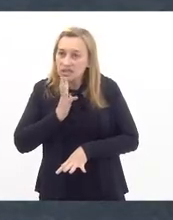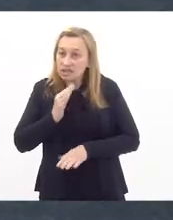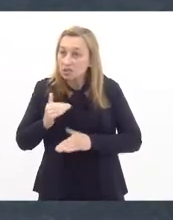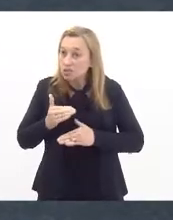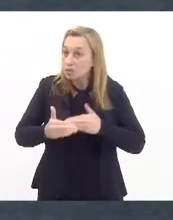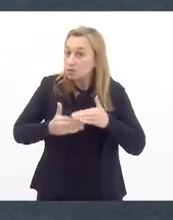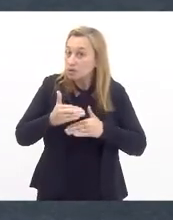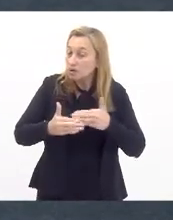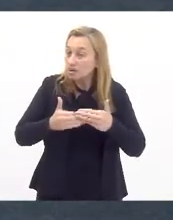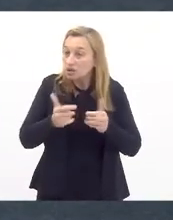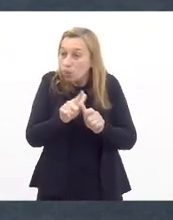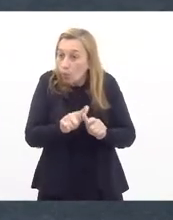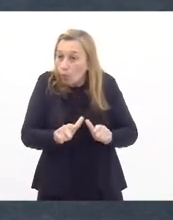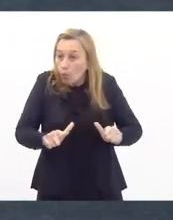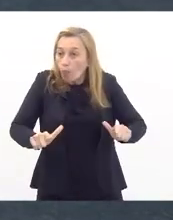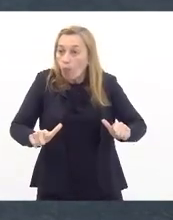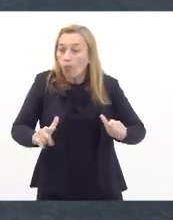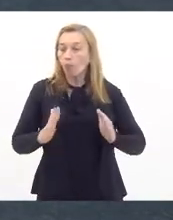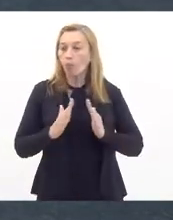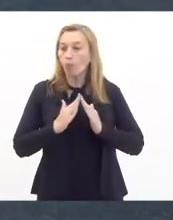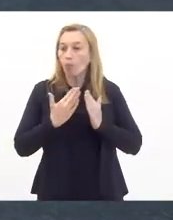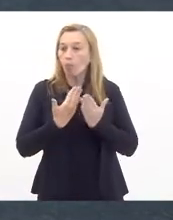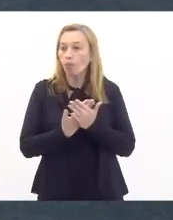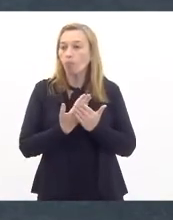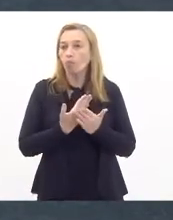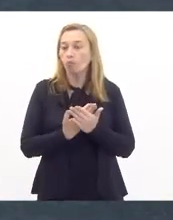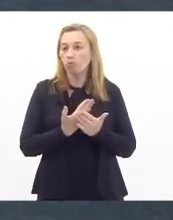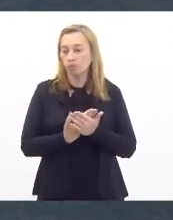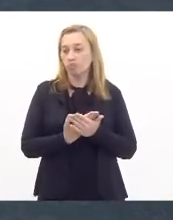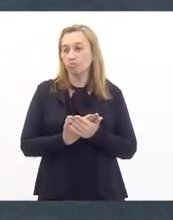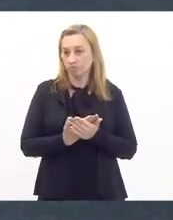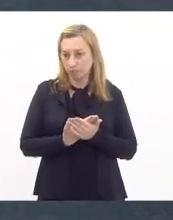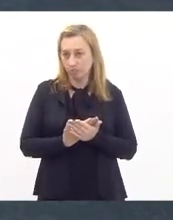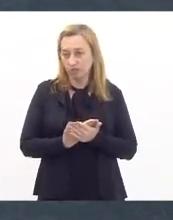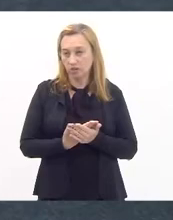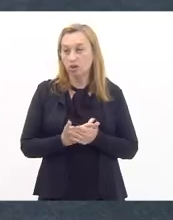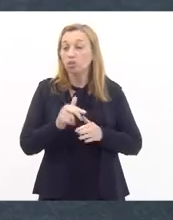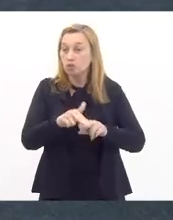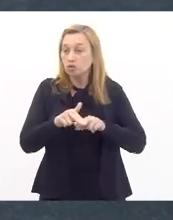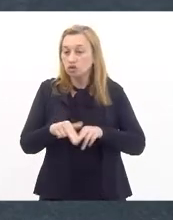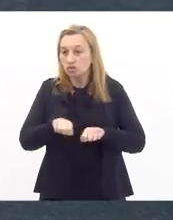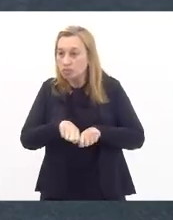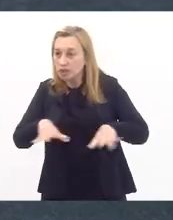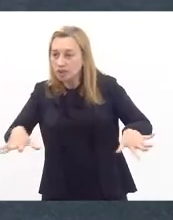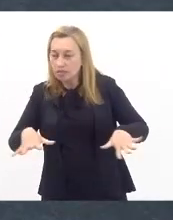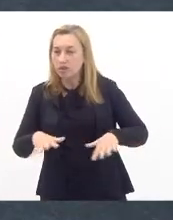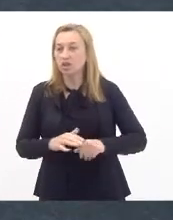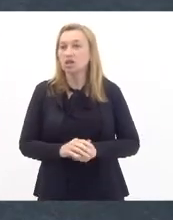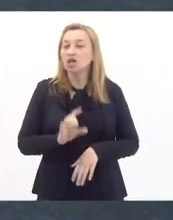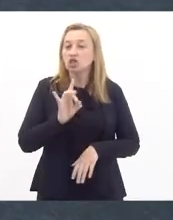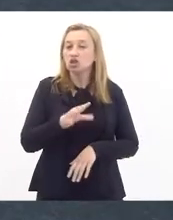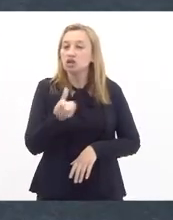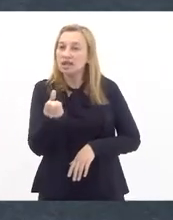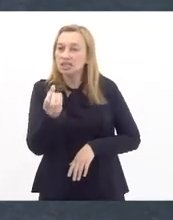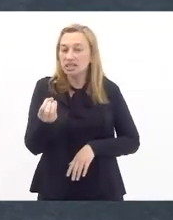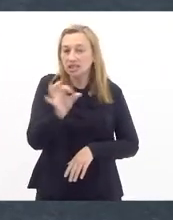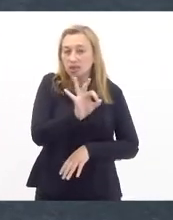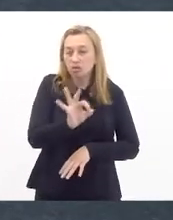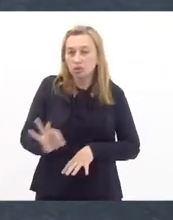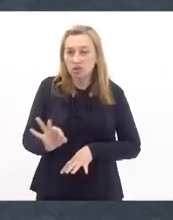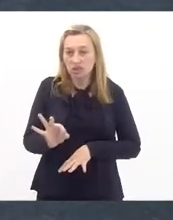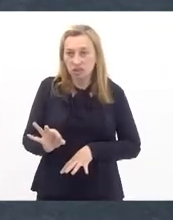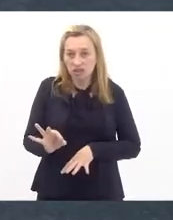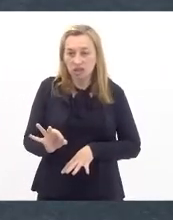o processo de evasão escolar oriundo da pandemia é a uma estimativa que apenas sessenta por cento